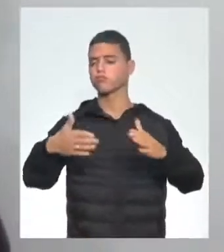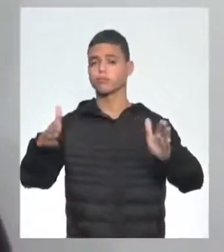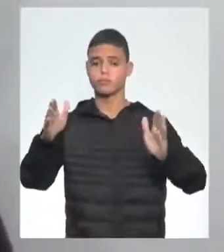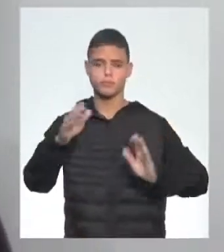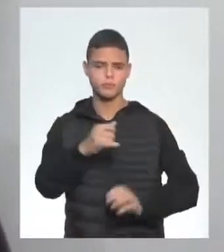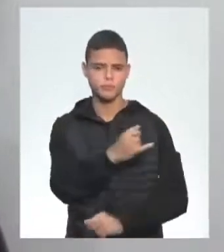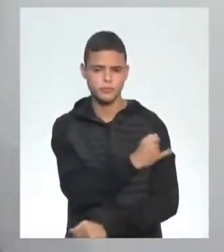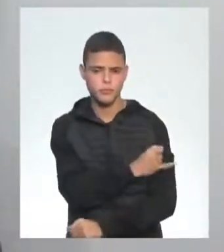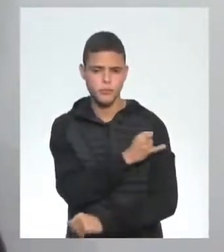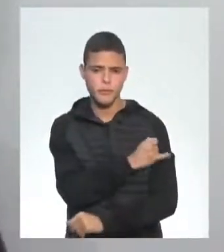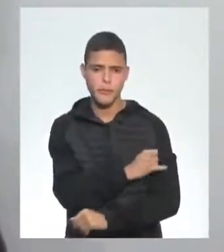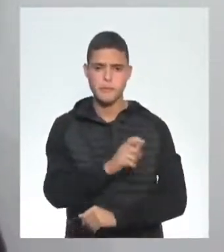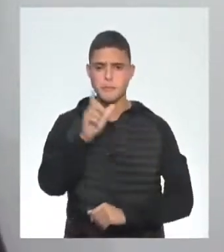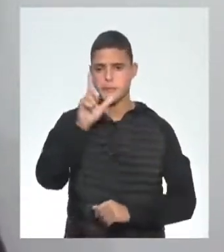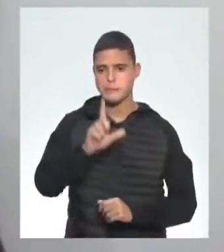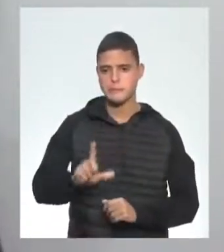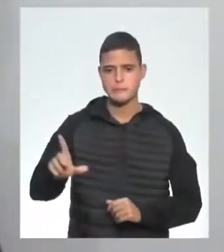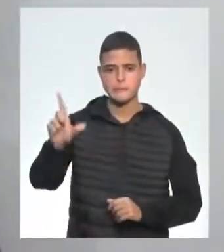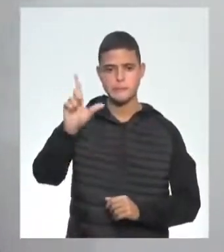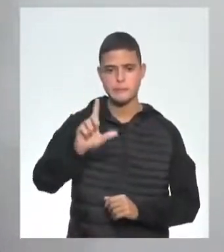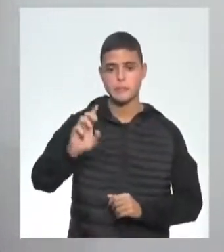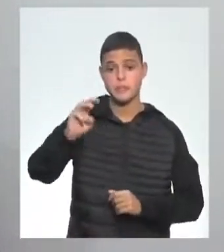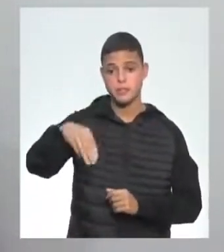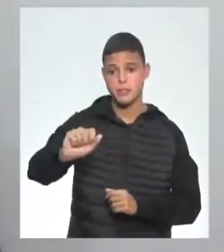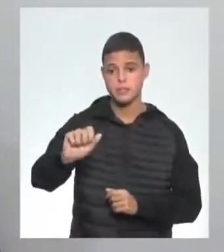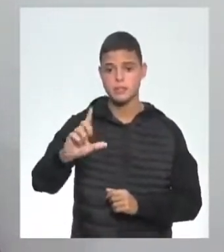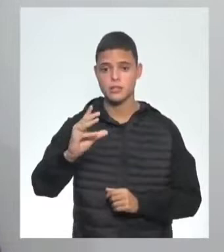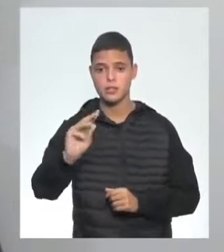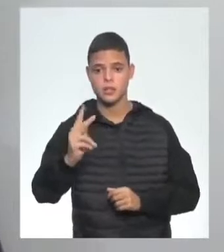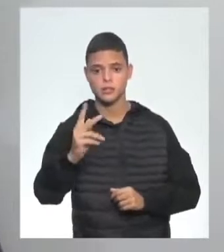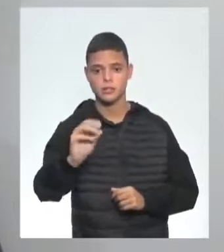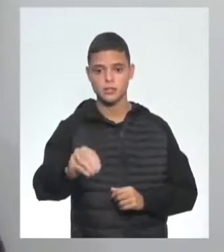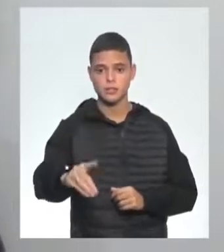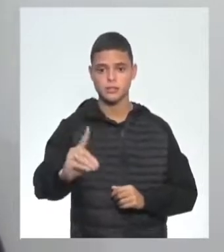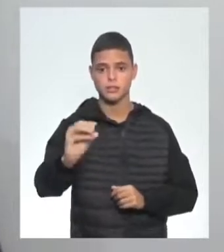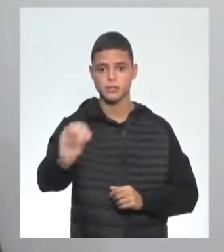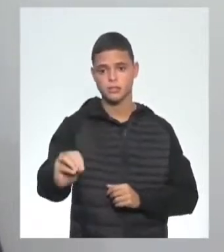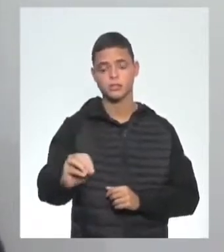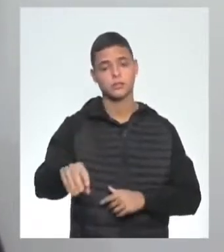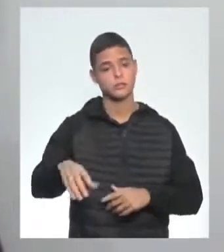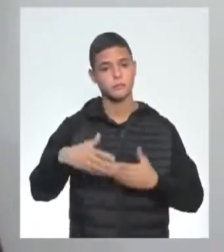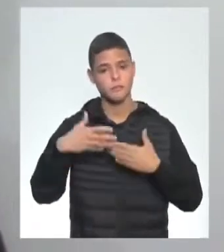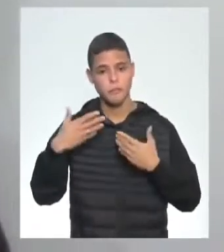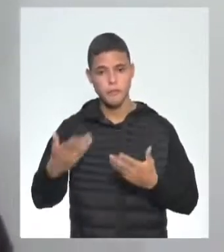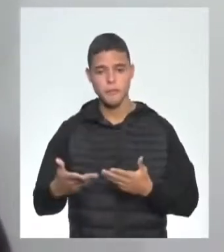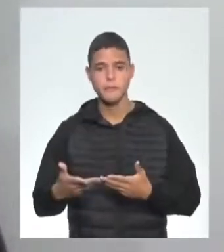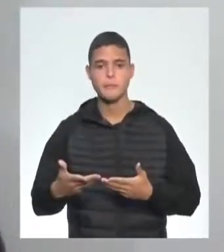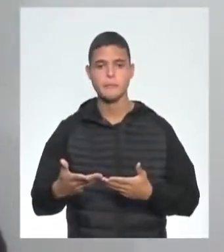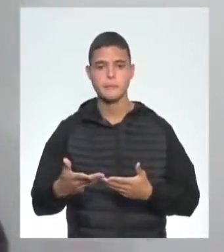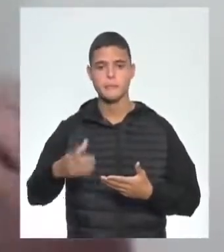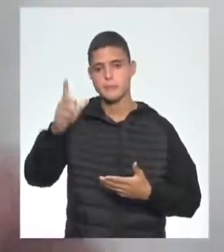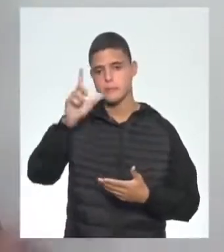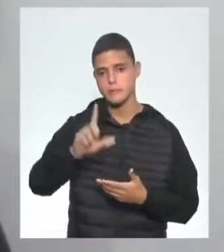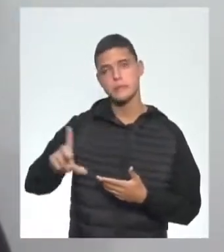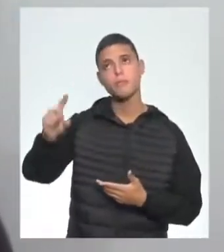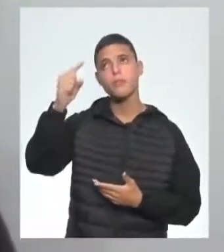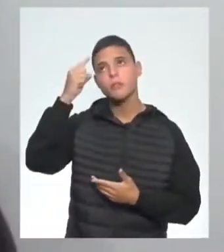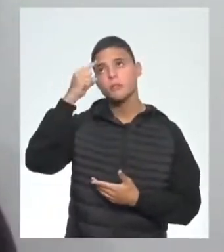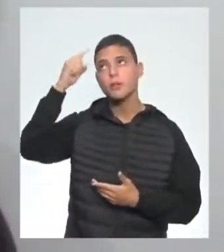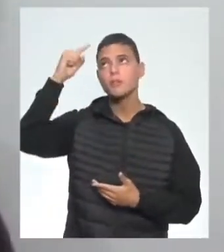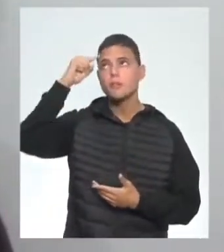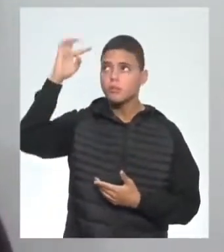influenciaram muito a literatura do Machado de Assis, do José de Alencar. Então, quando eu falo literatura, eu falo pensamento.